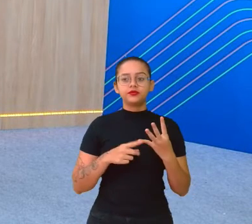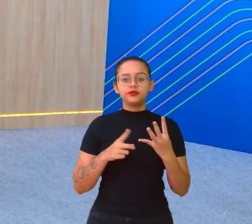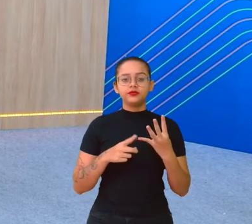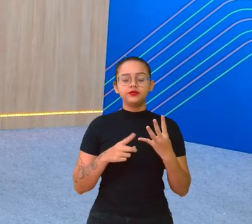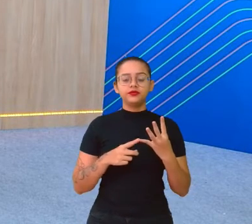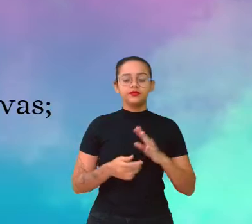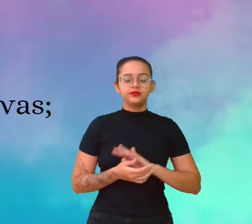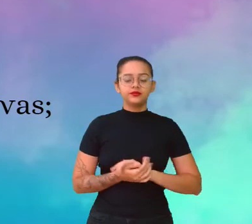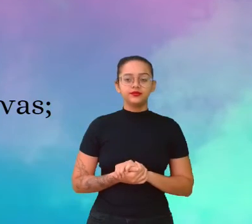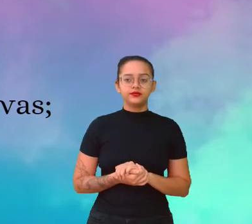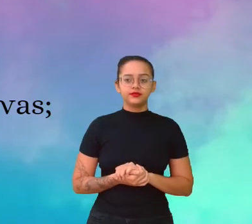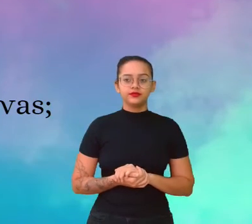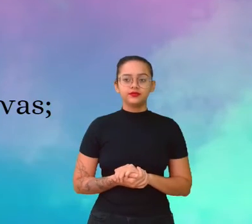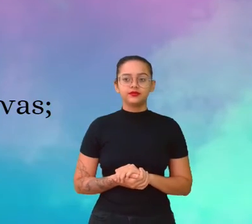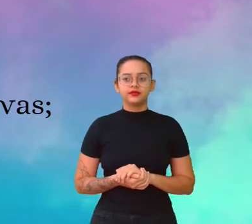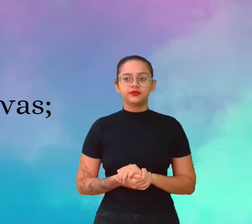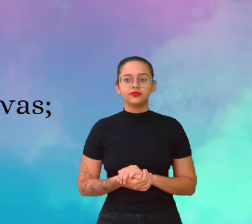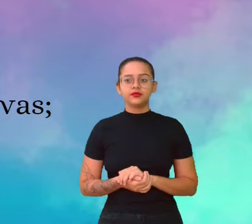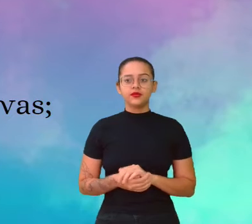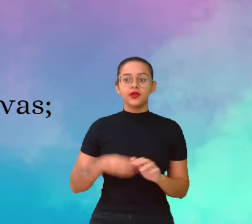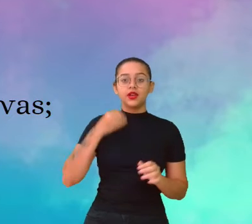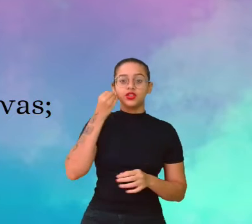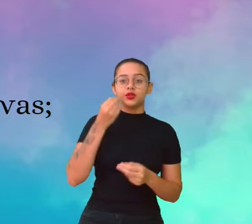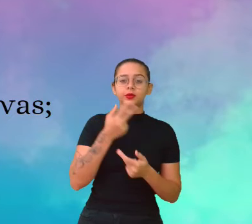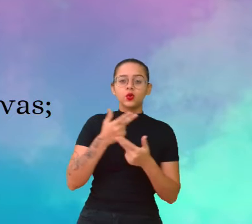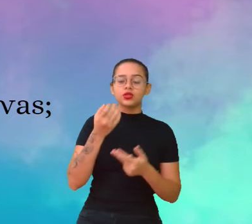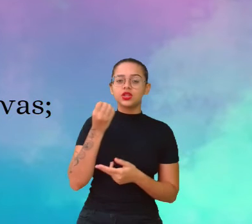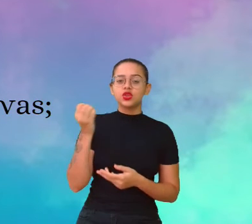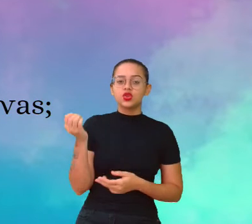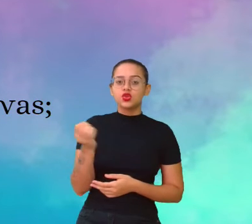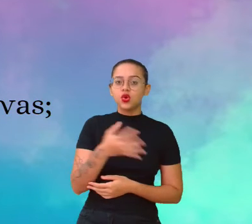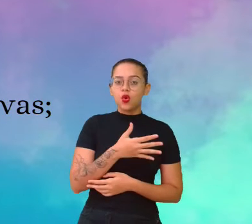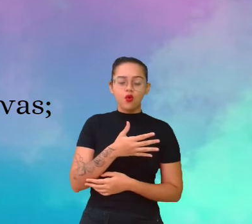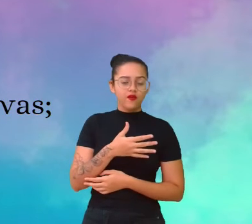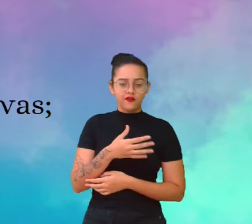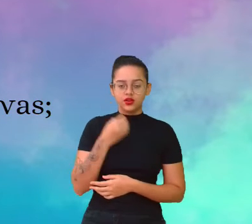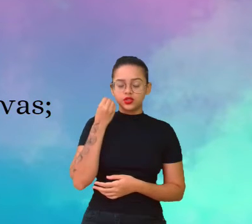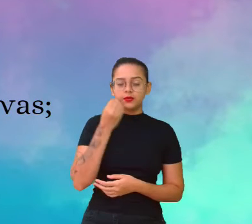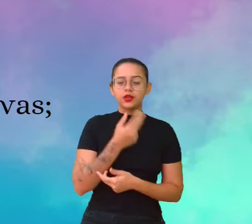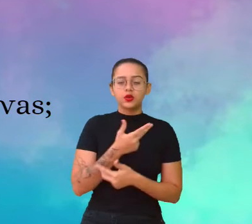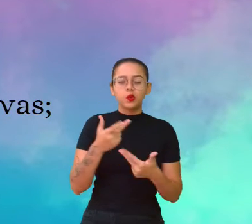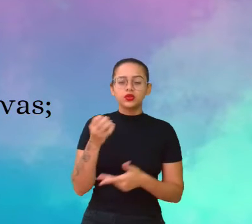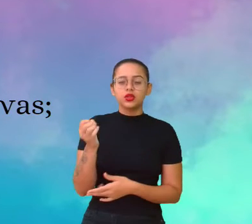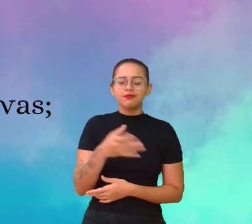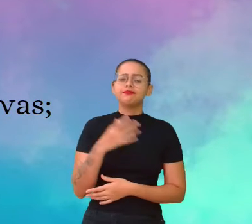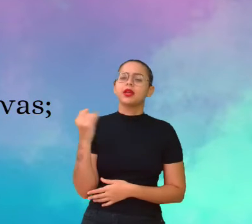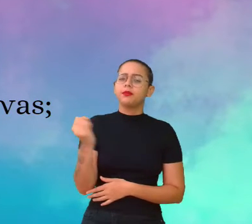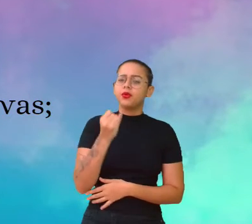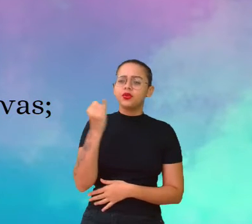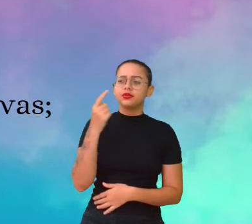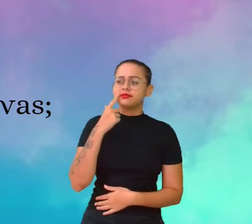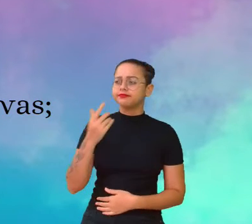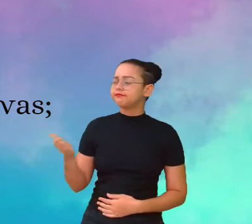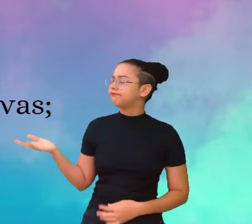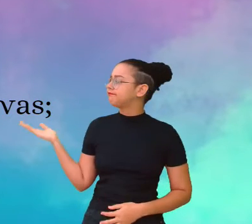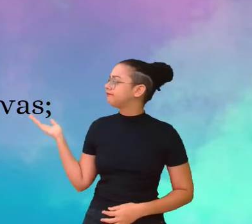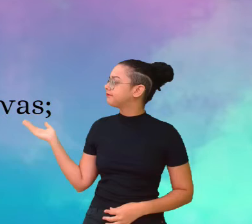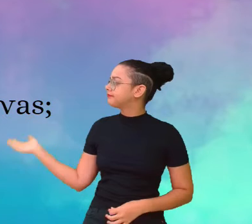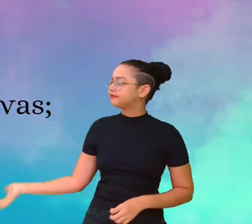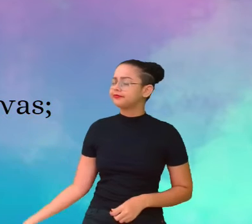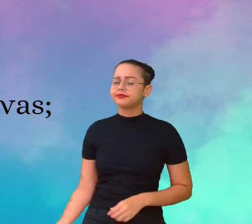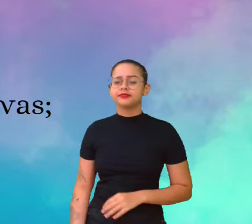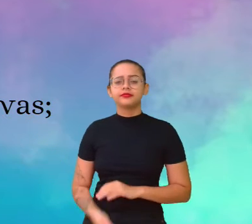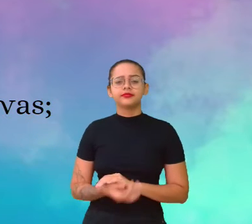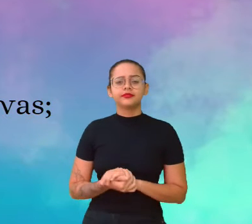professora. Vamos lá. Então, o quarto ponto é experimente coisas novas. Então, pessoal, bem importante isso, né? Você tá, até